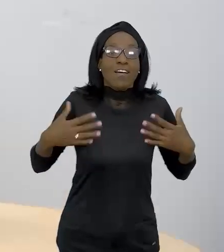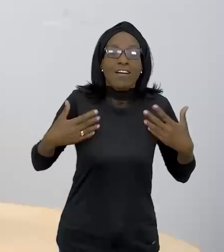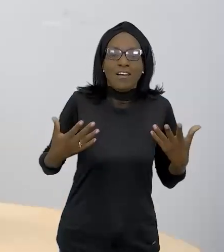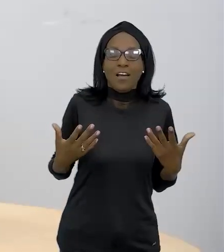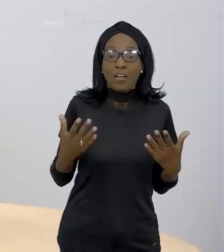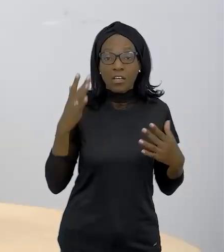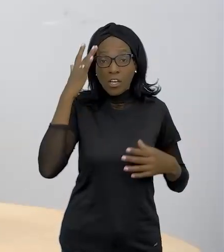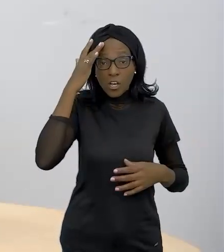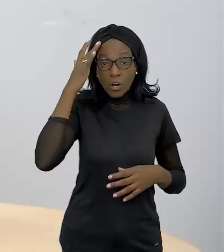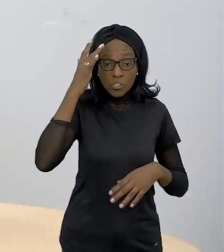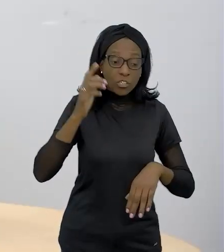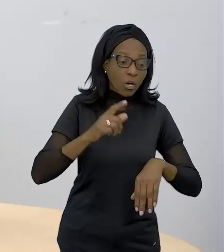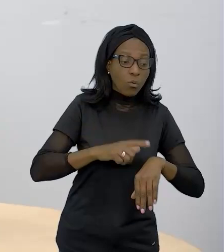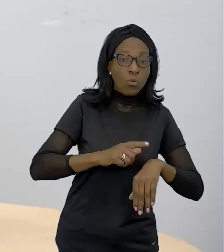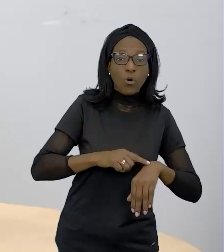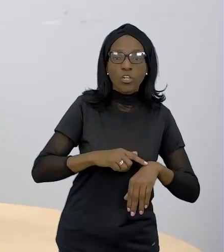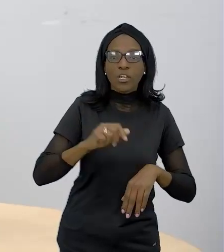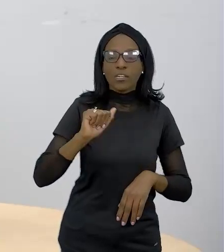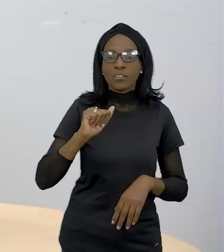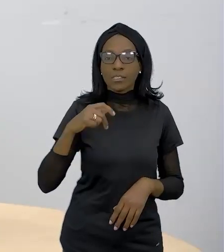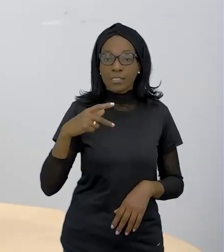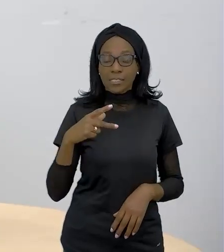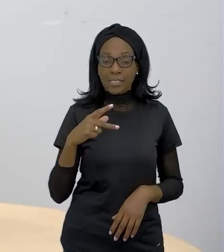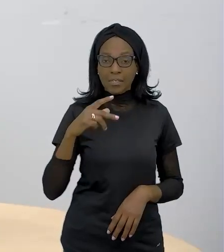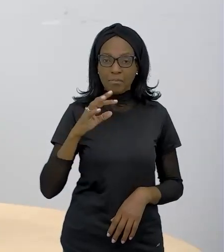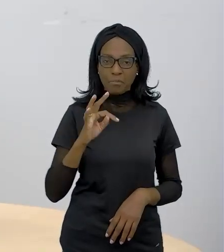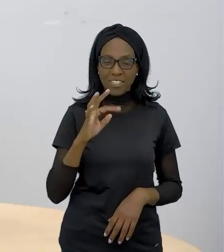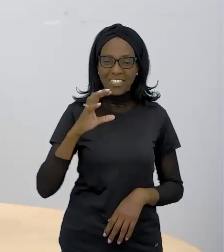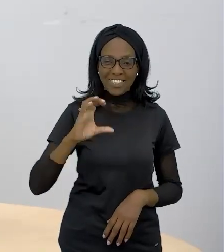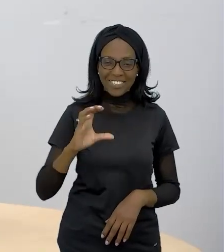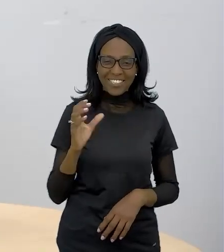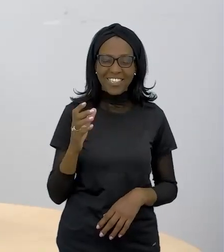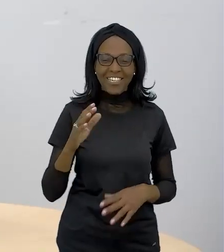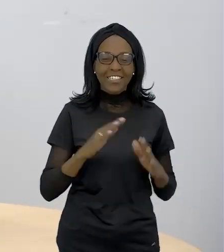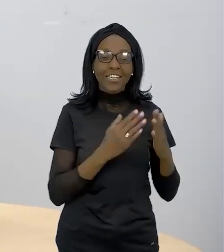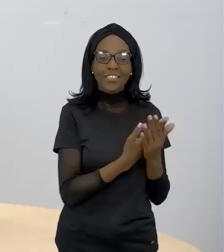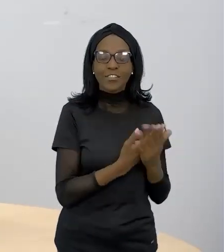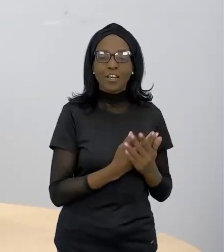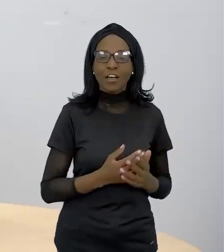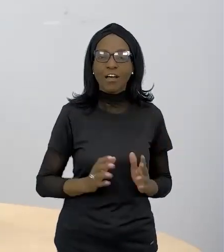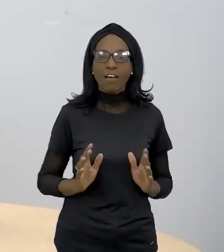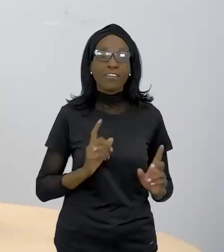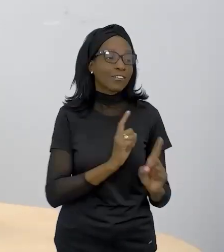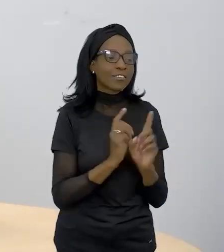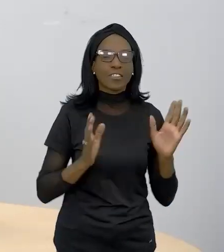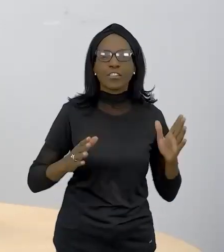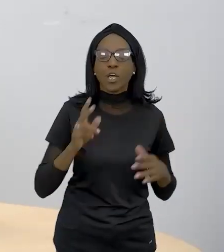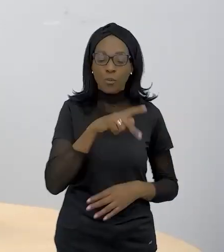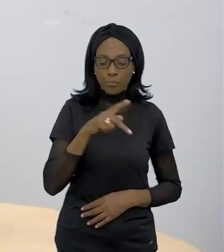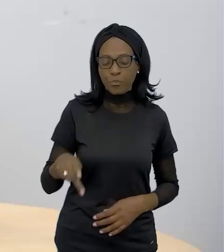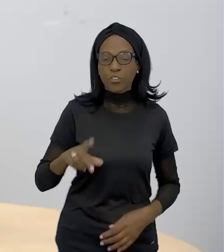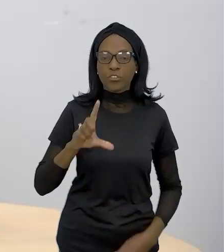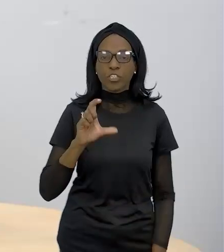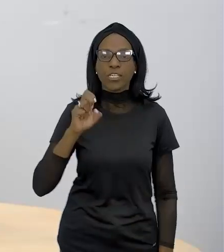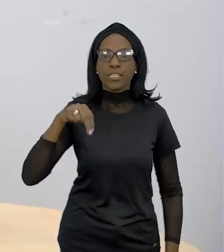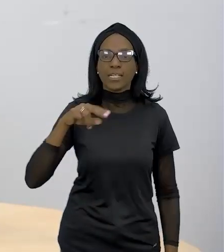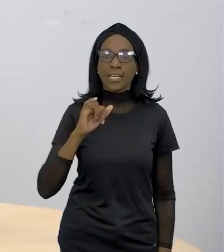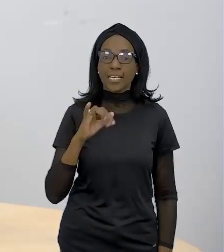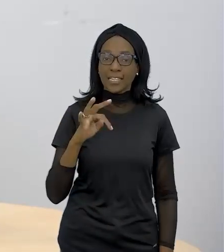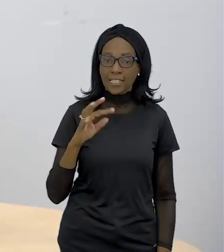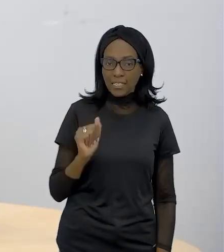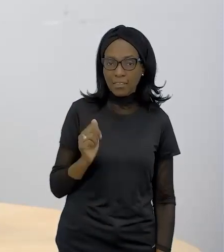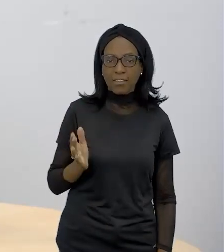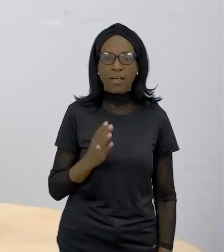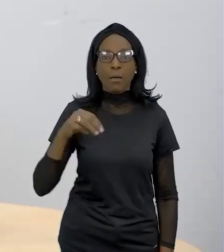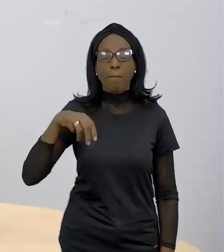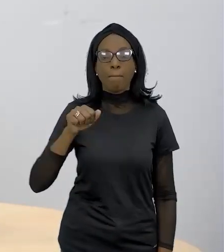ser o horário de ATPC das escolas, estamos vendo aqui. Já achei, olha, a professora Lenita Maria